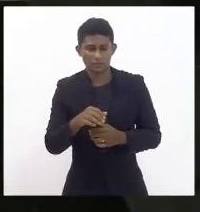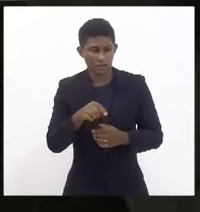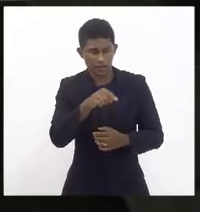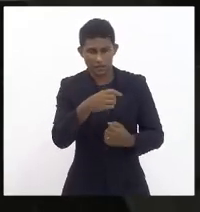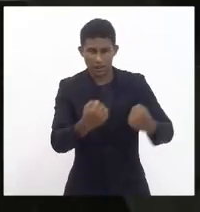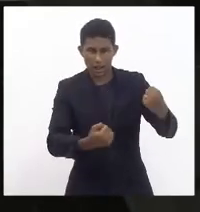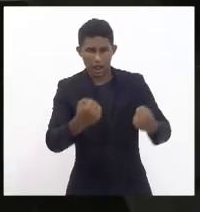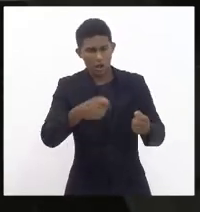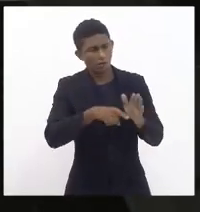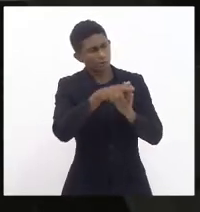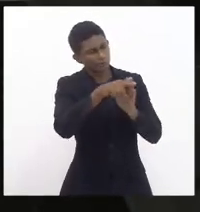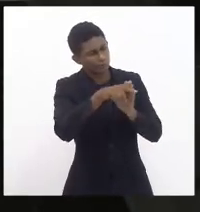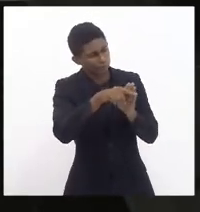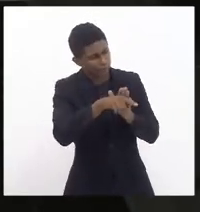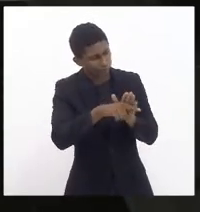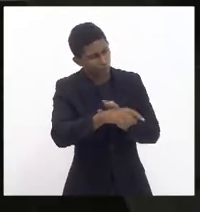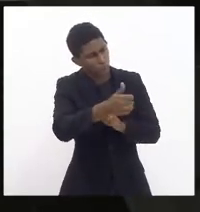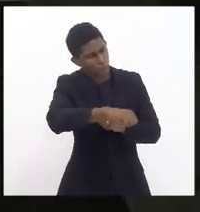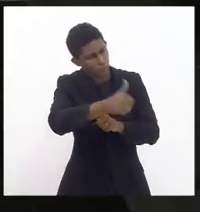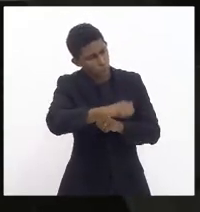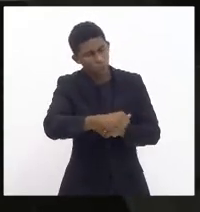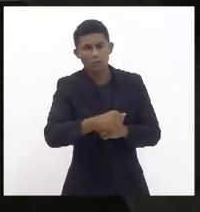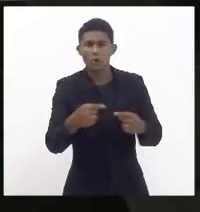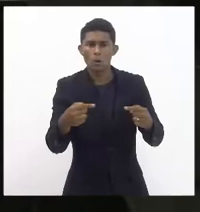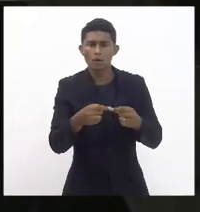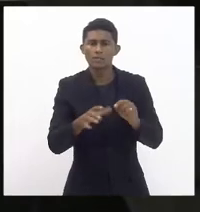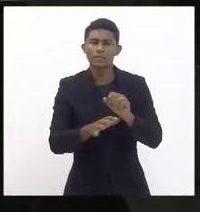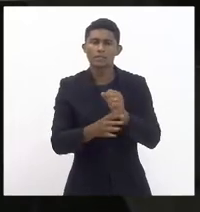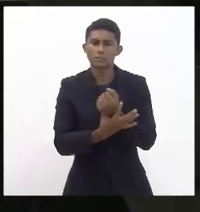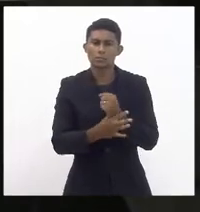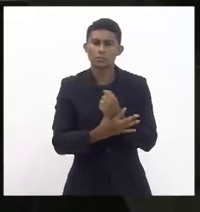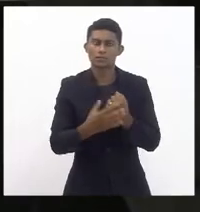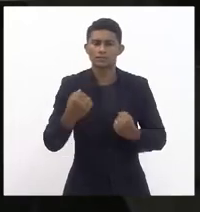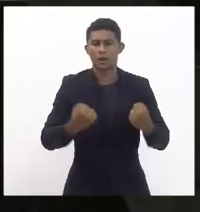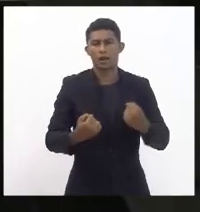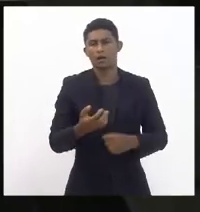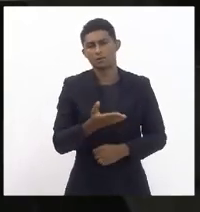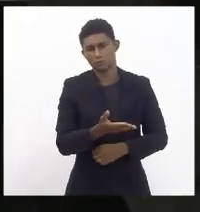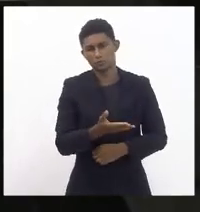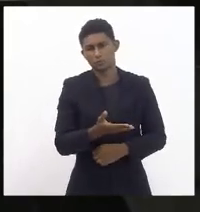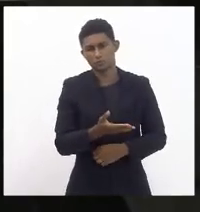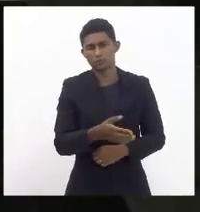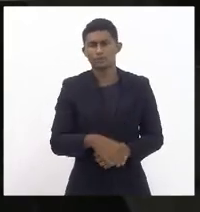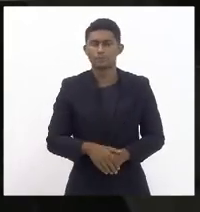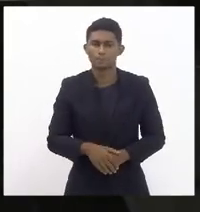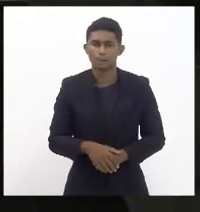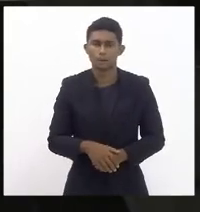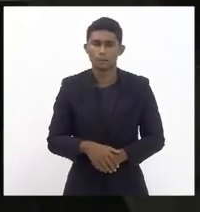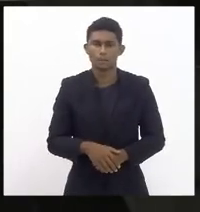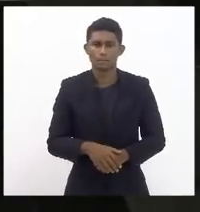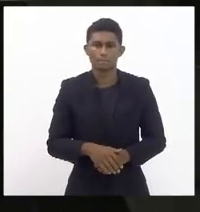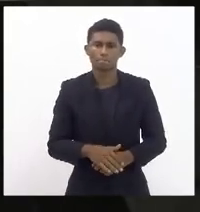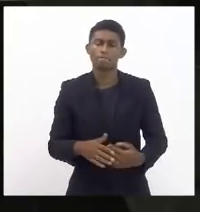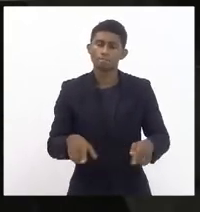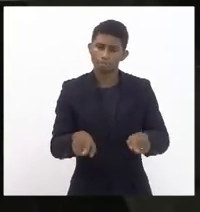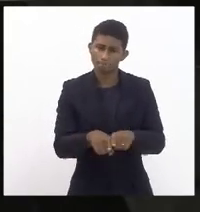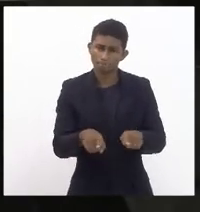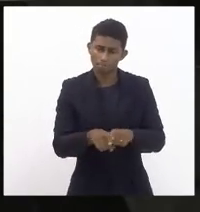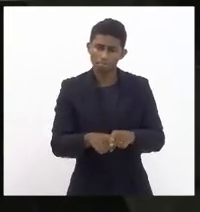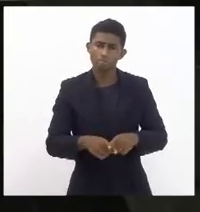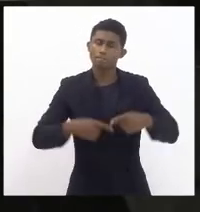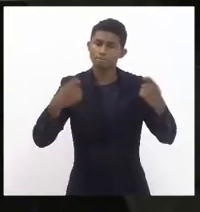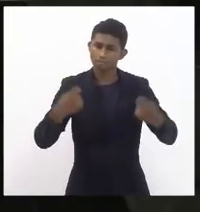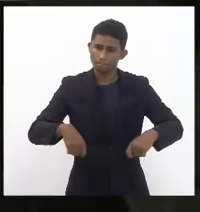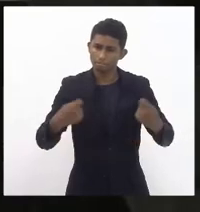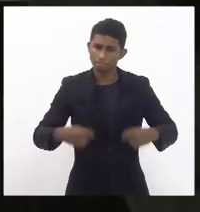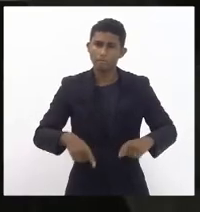Veicular é item de segurança do veículo ah e também item que Visa preservar